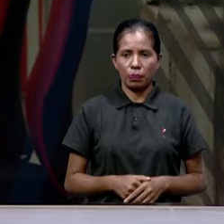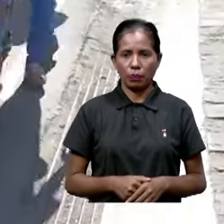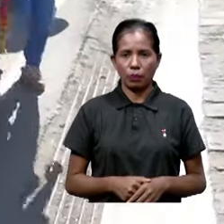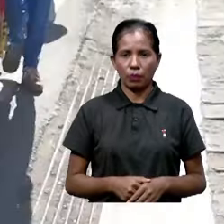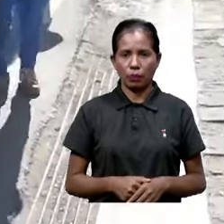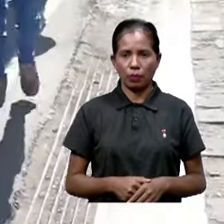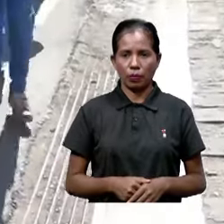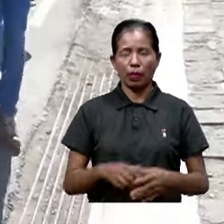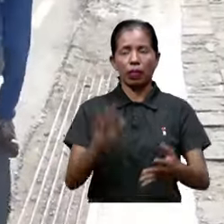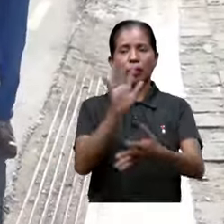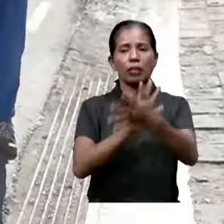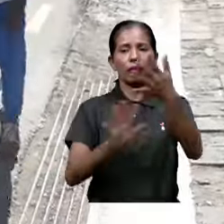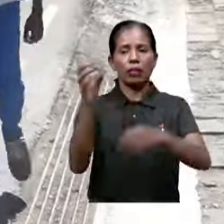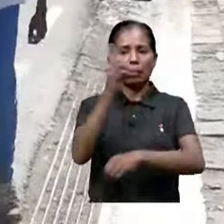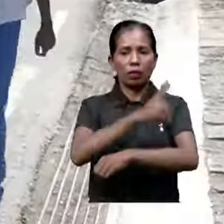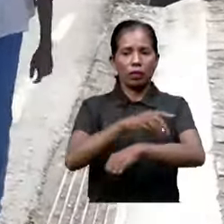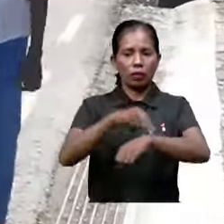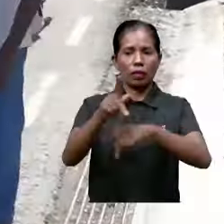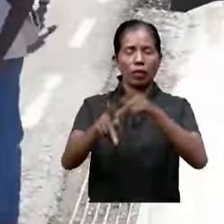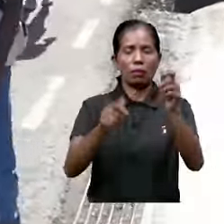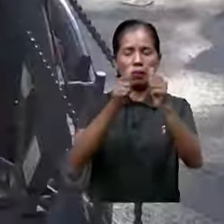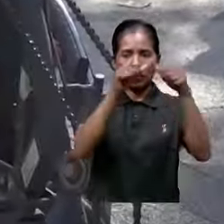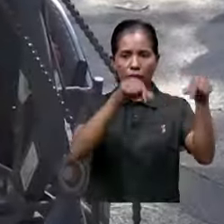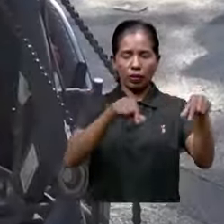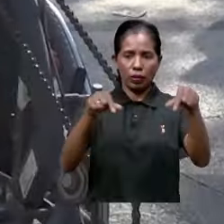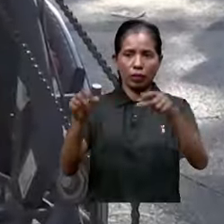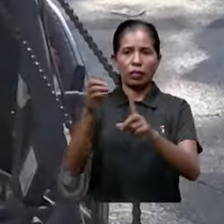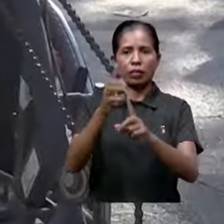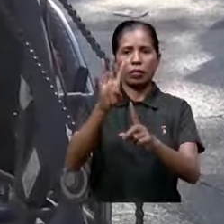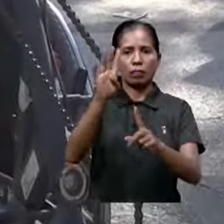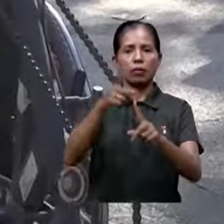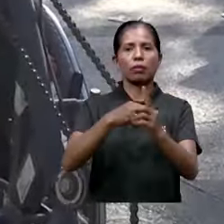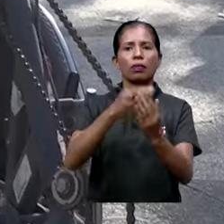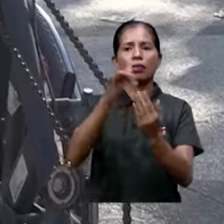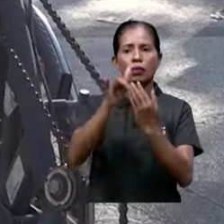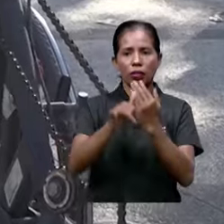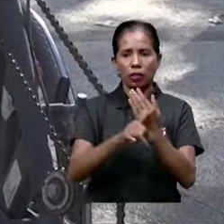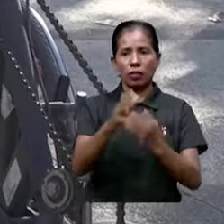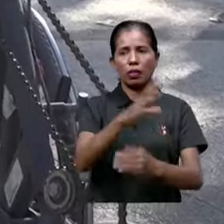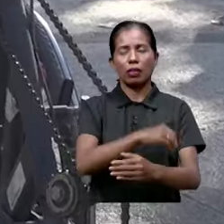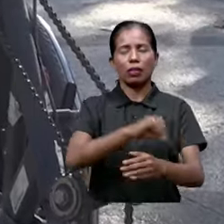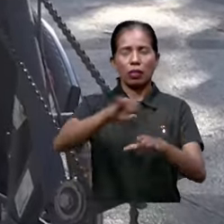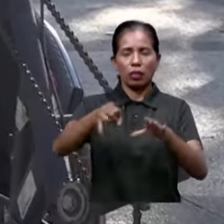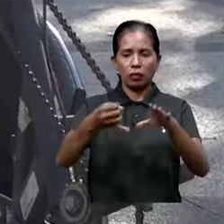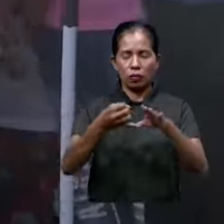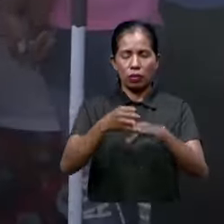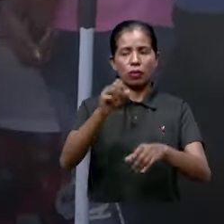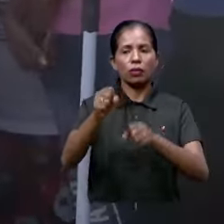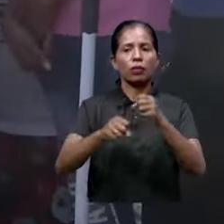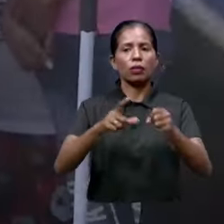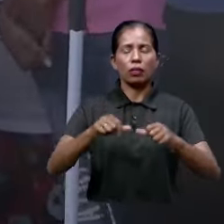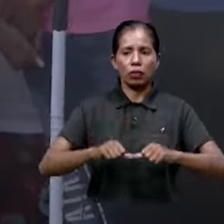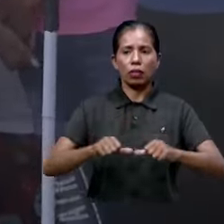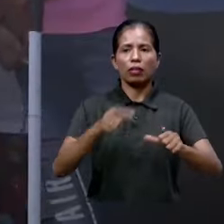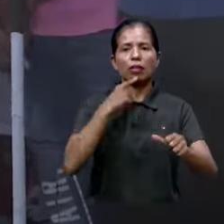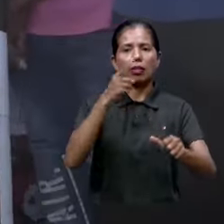E a comemoração Loro Nacional em Hemodeficiência e a Loro Hat Fulan Zulio, né? Assessoria Inclusão Social, continua alerta